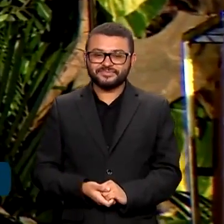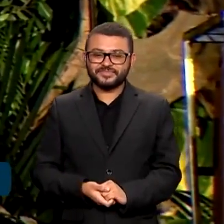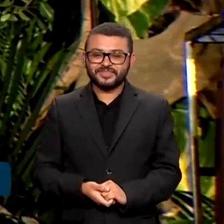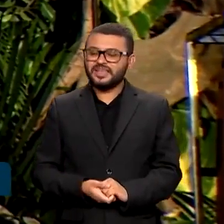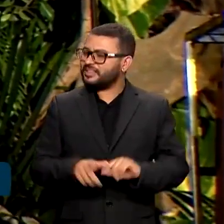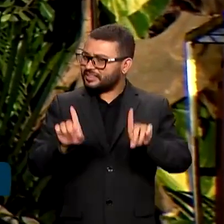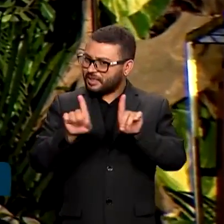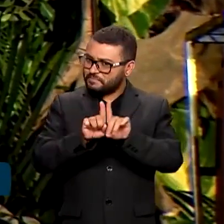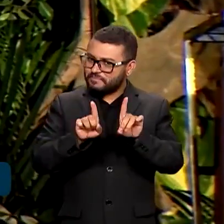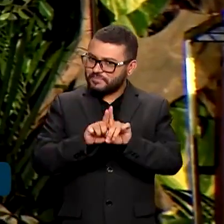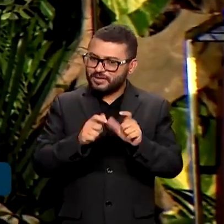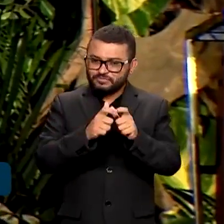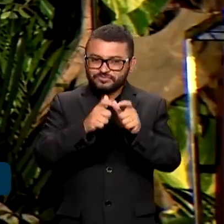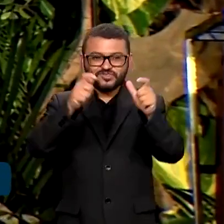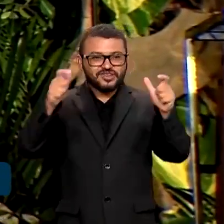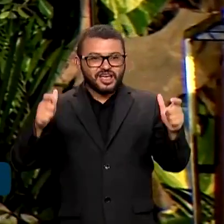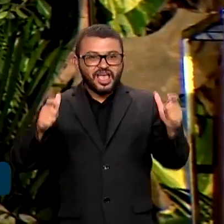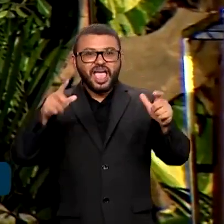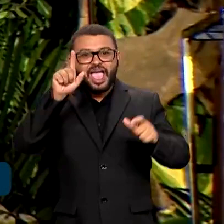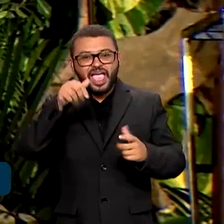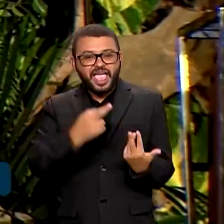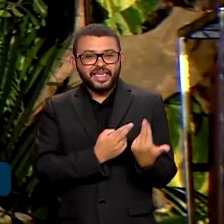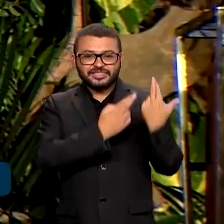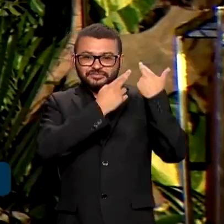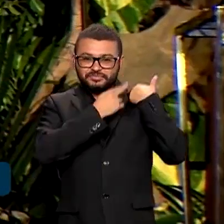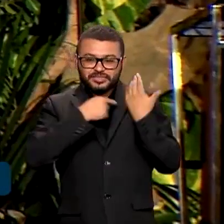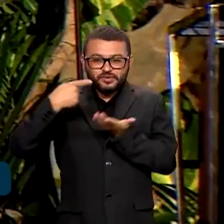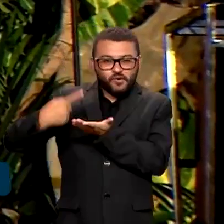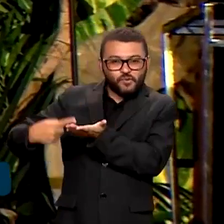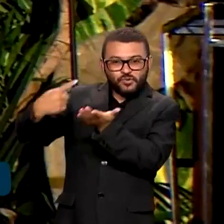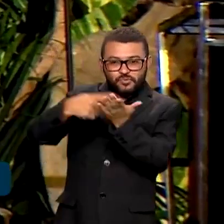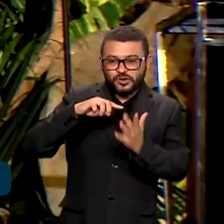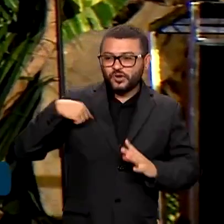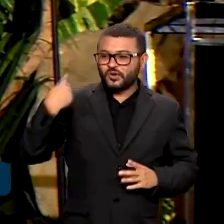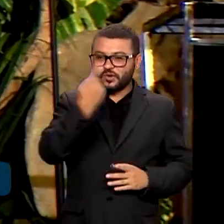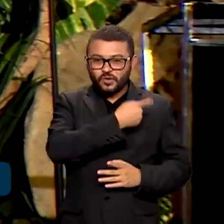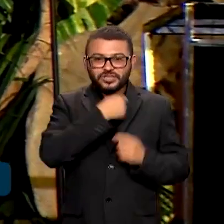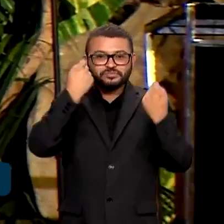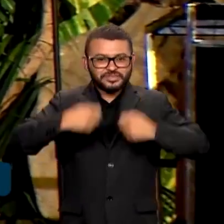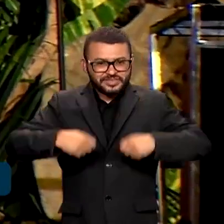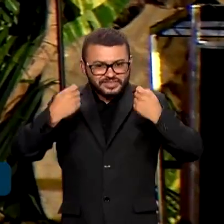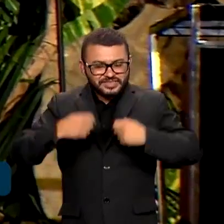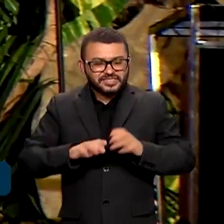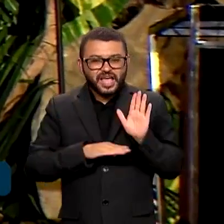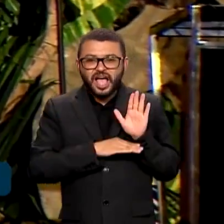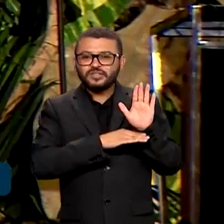Está do tamanho do compromisso que nós temos que ter com a Amazônia.